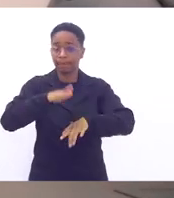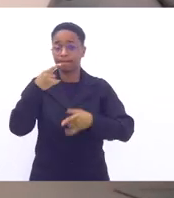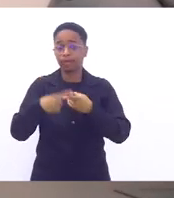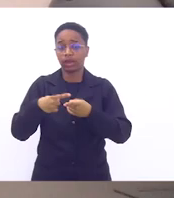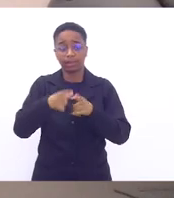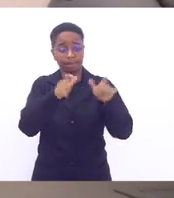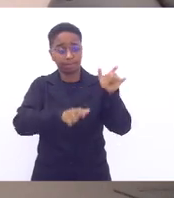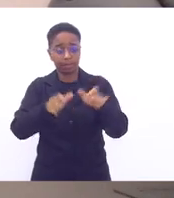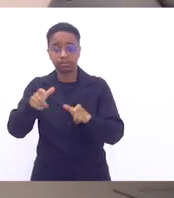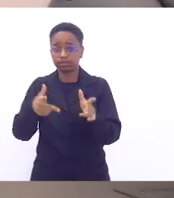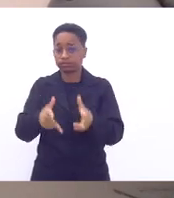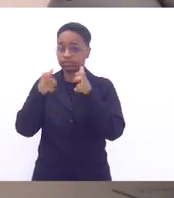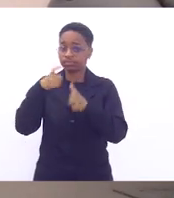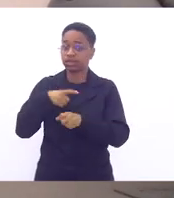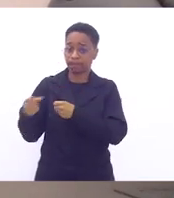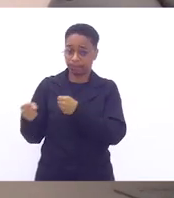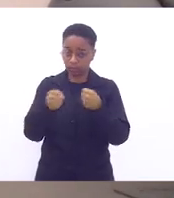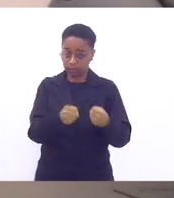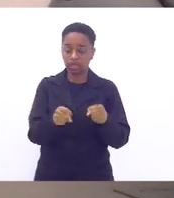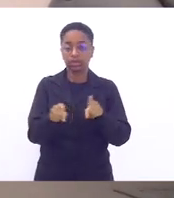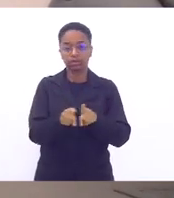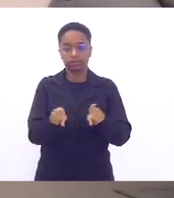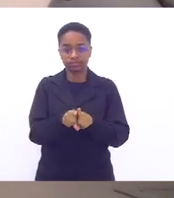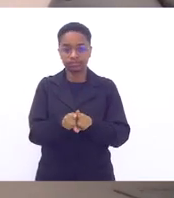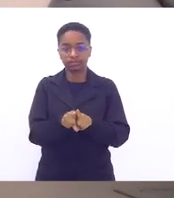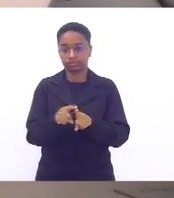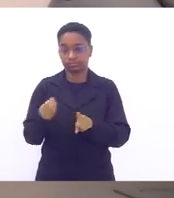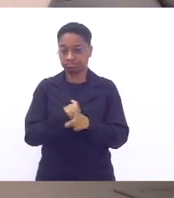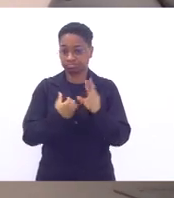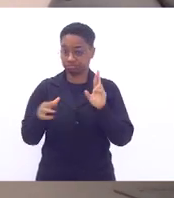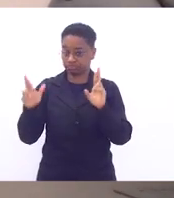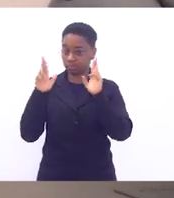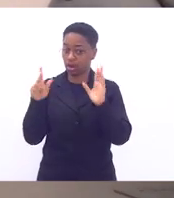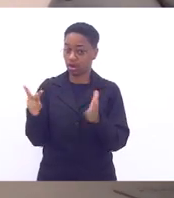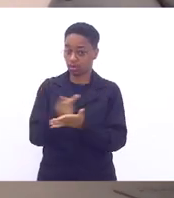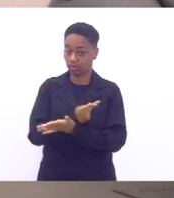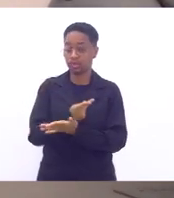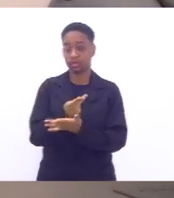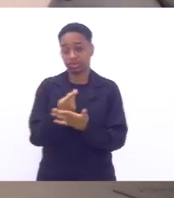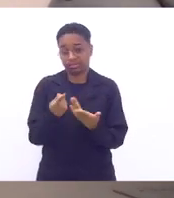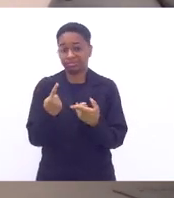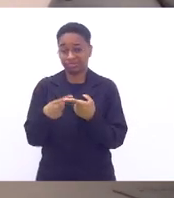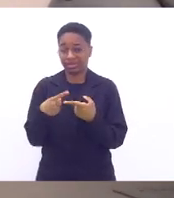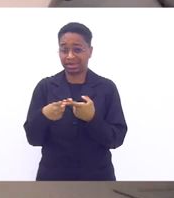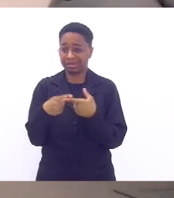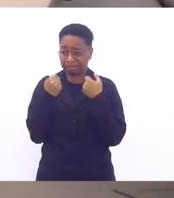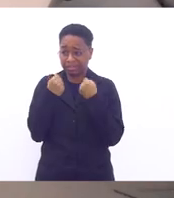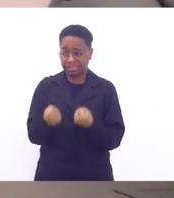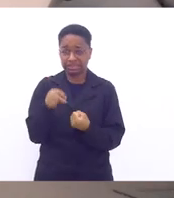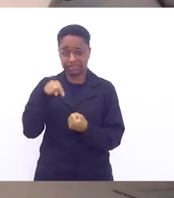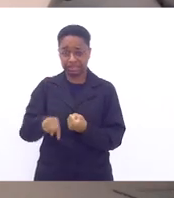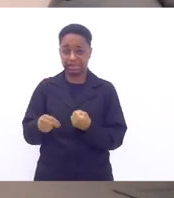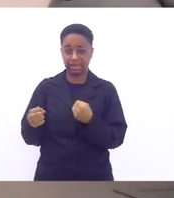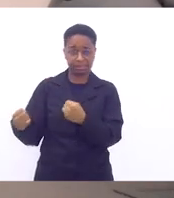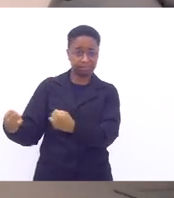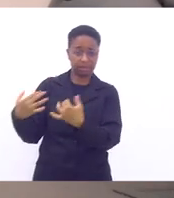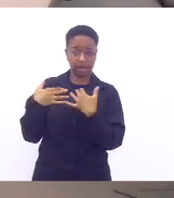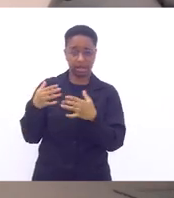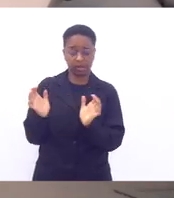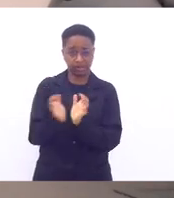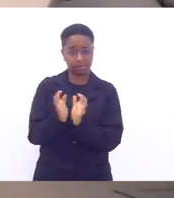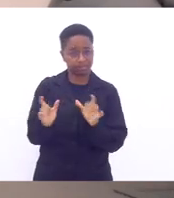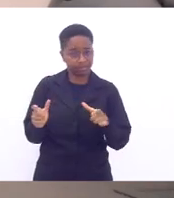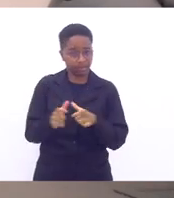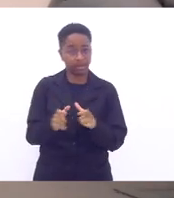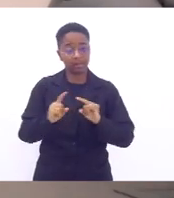vendo que elas têm esse poder e a gente não é torce para que isso aconteça apesar de ficar sobrecarregado aqui com a nossa pequena equipe mas